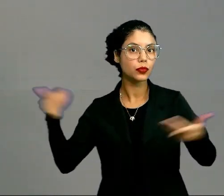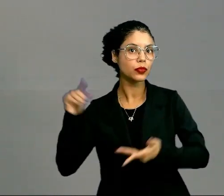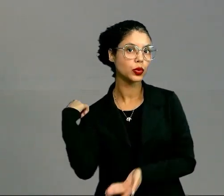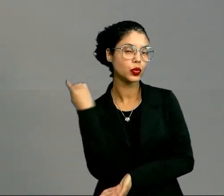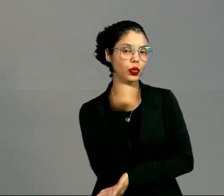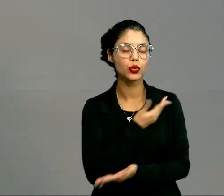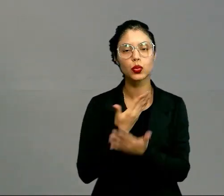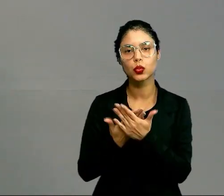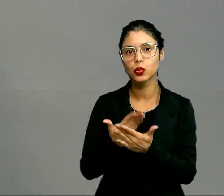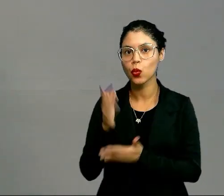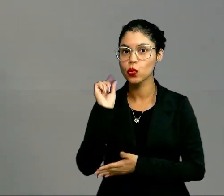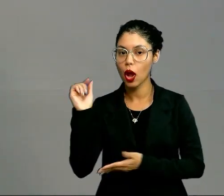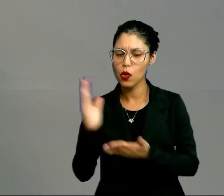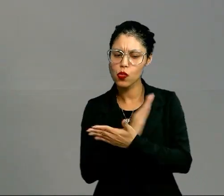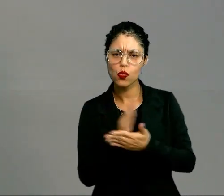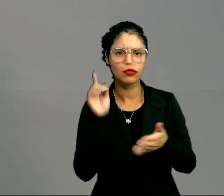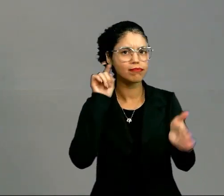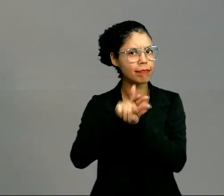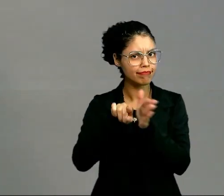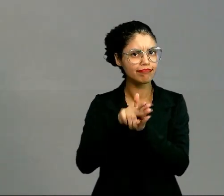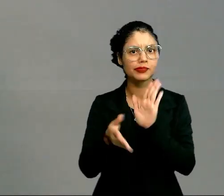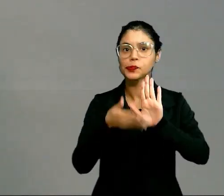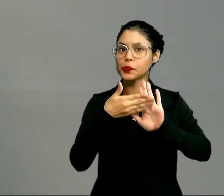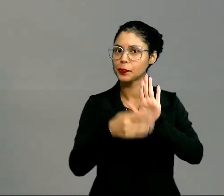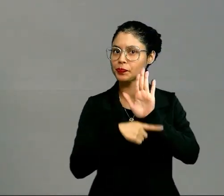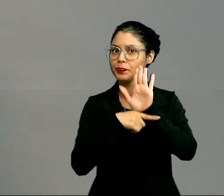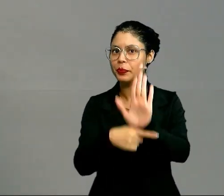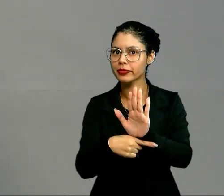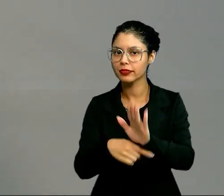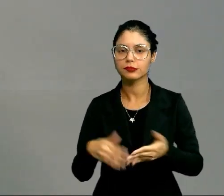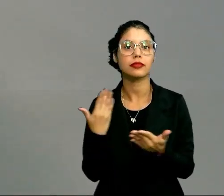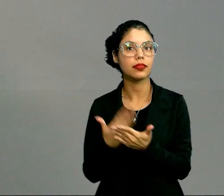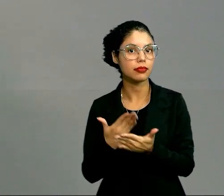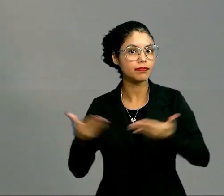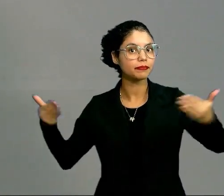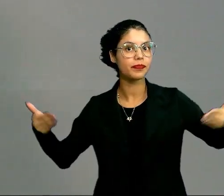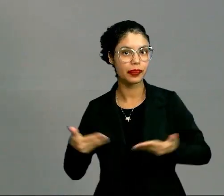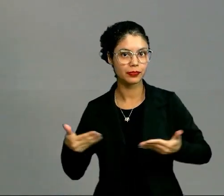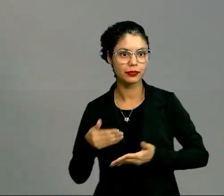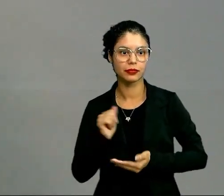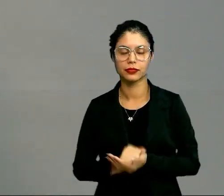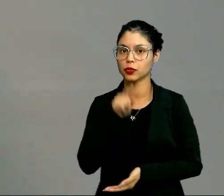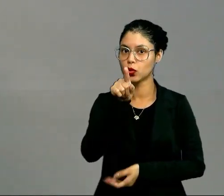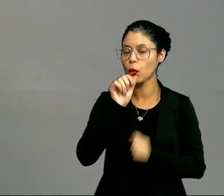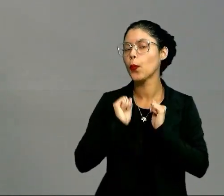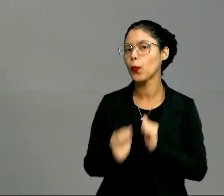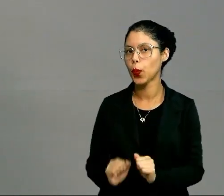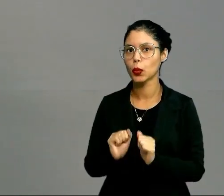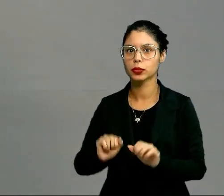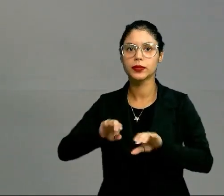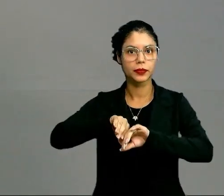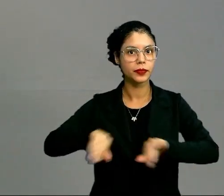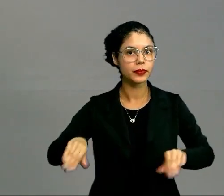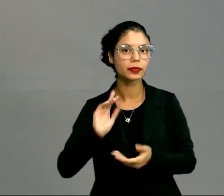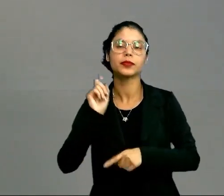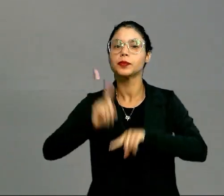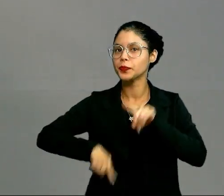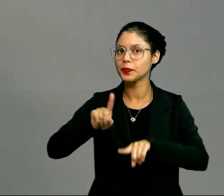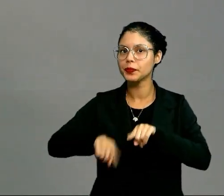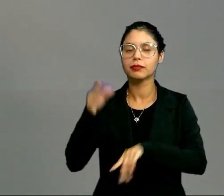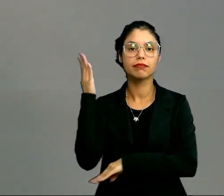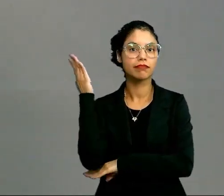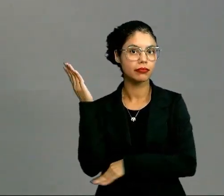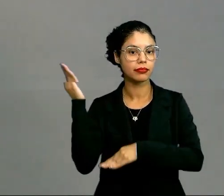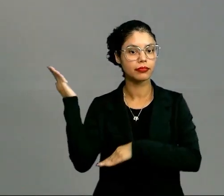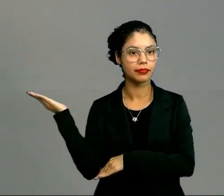nós iremos estudar algumas questões propostas. Então, na nossa aula de hoje, você já pode separar o seu material, que é